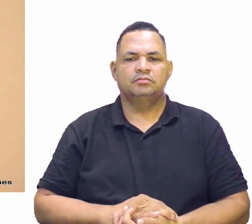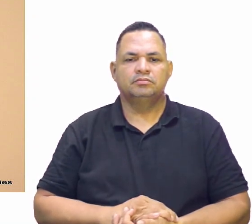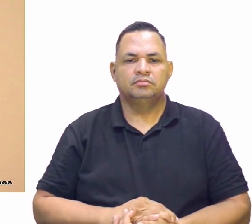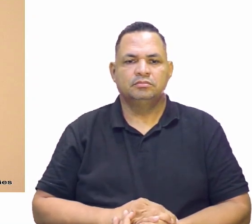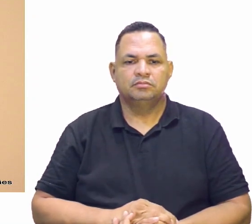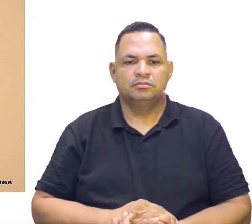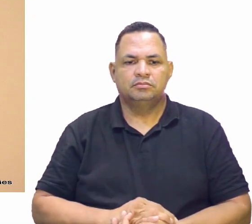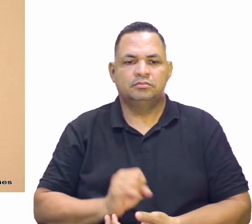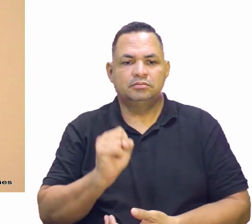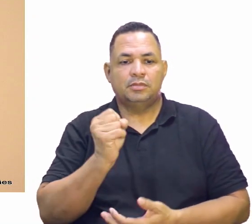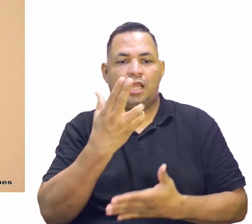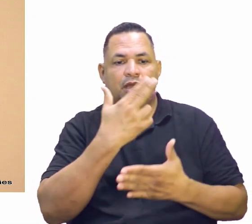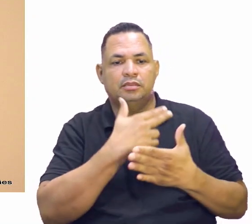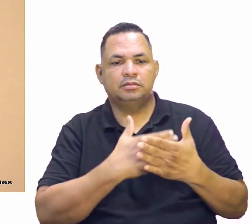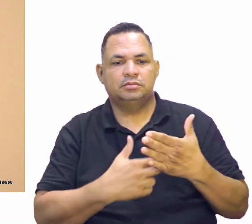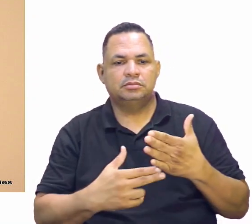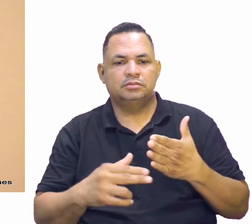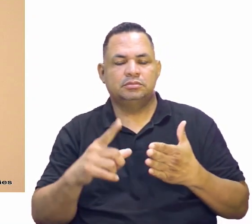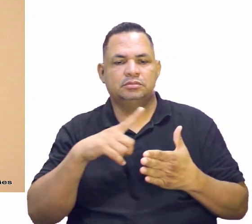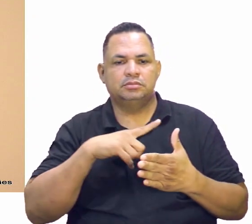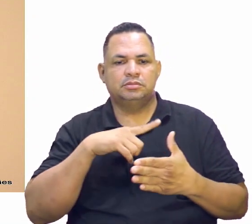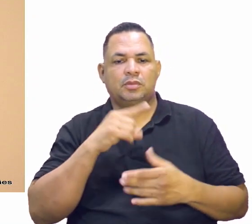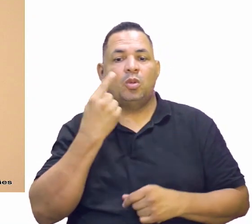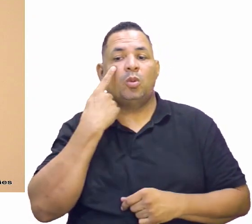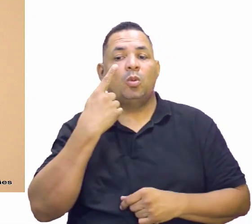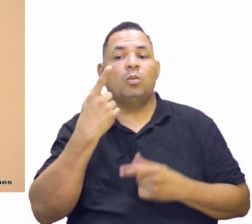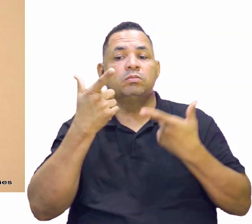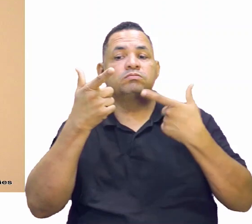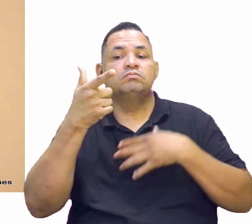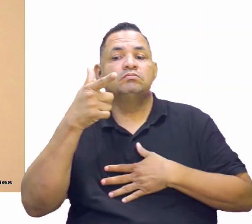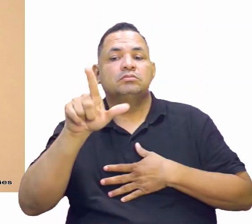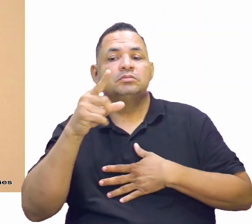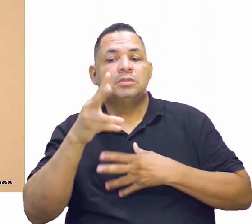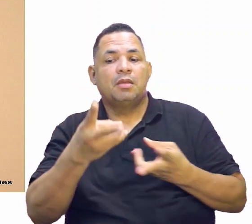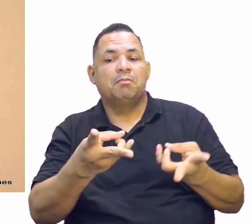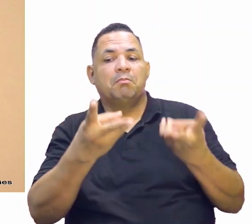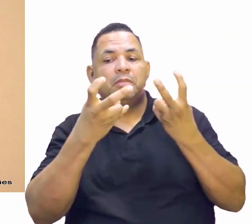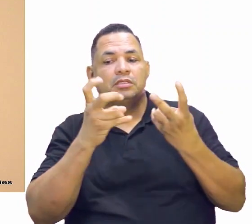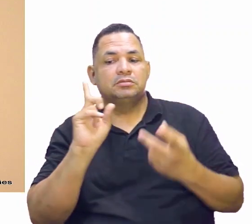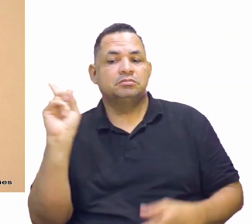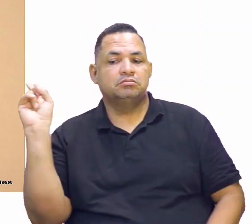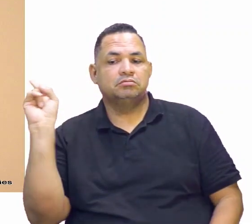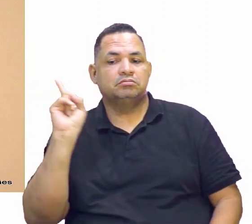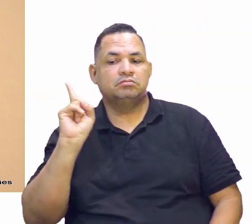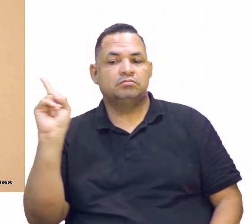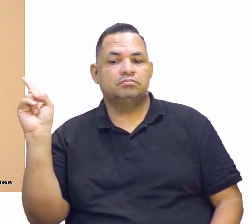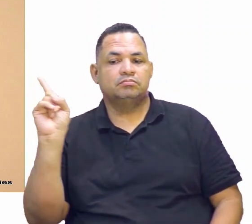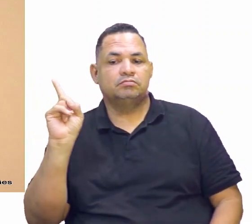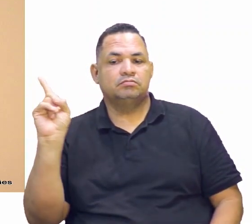essa obra aqui, né? Você vê o quê? O que você consegue identificar nesta obra?